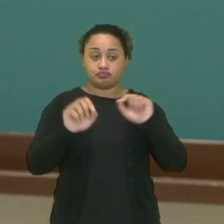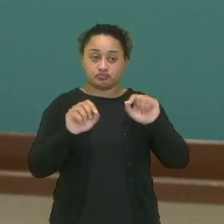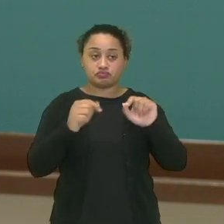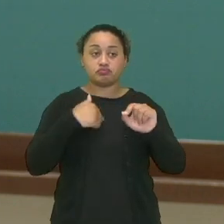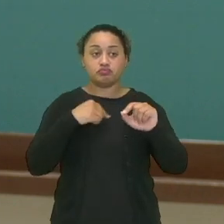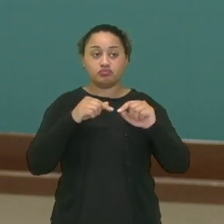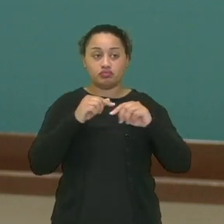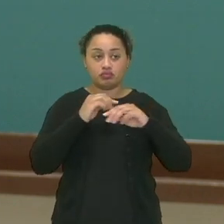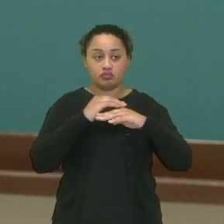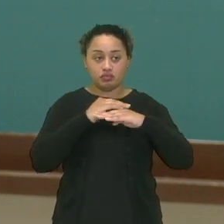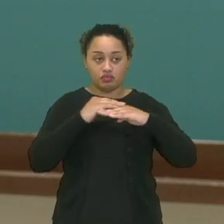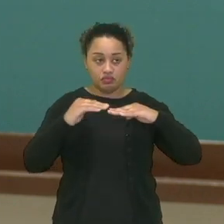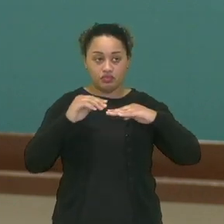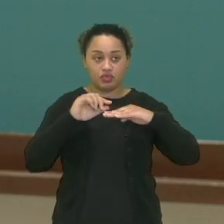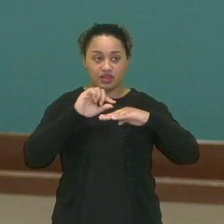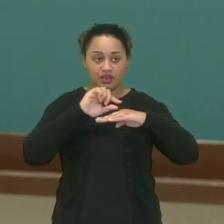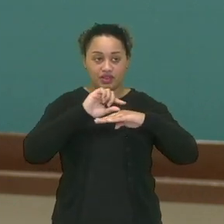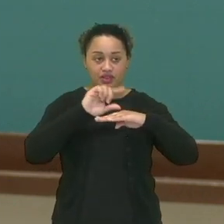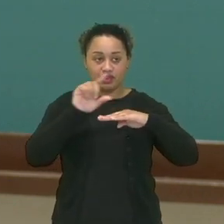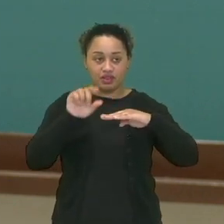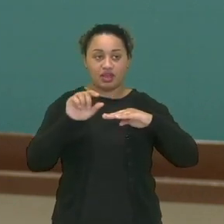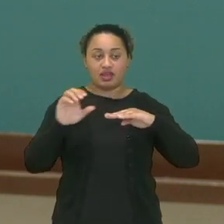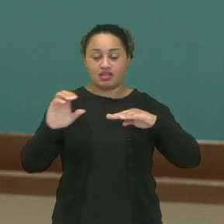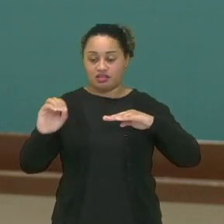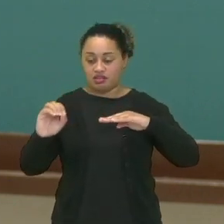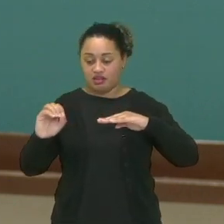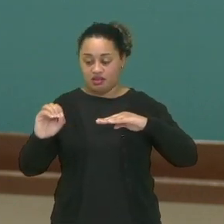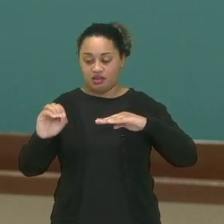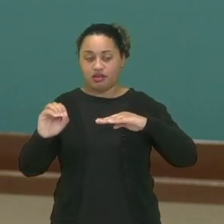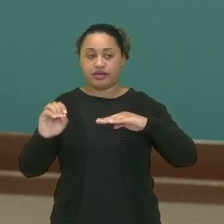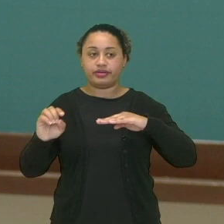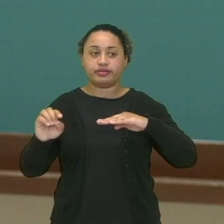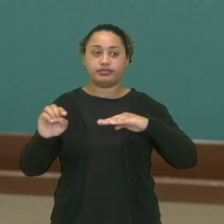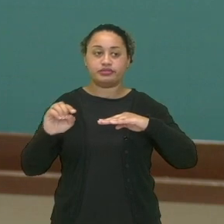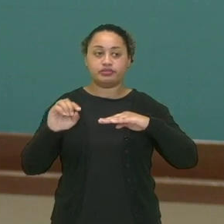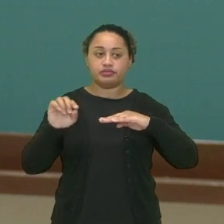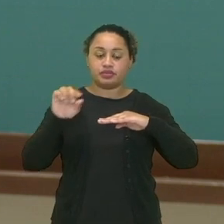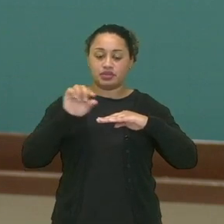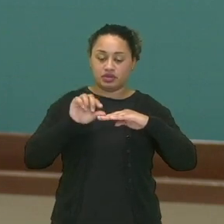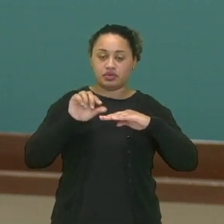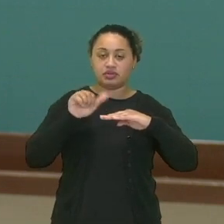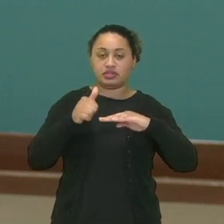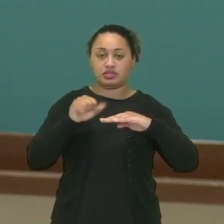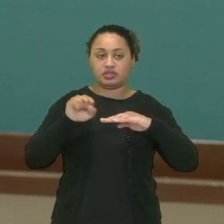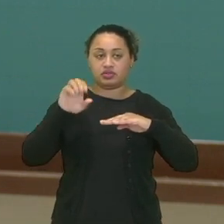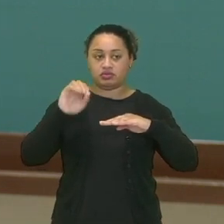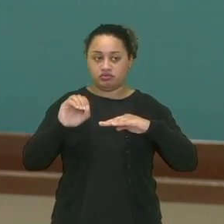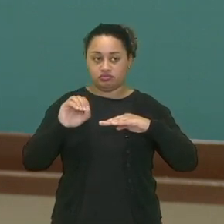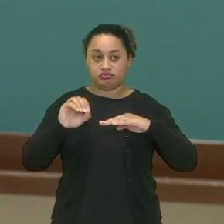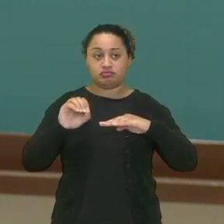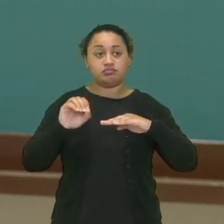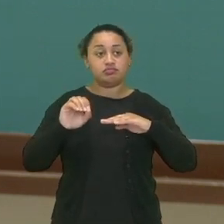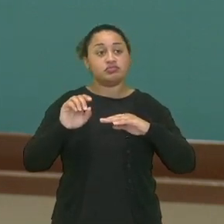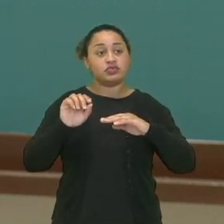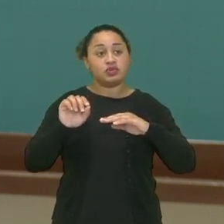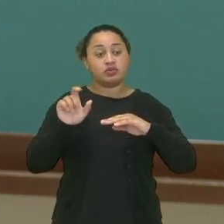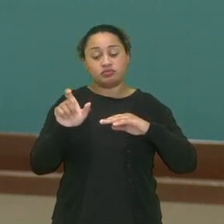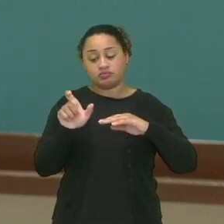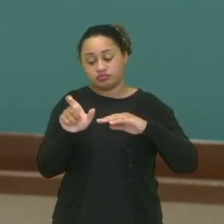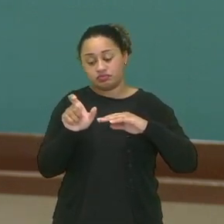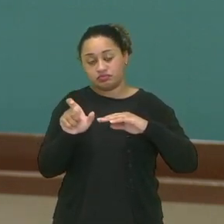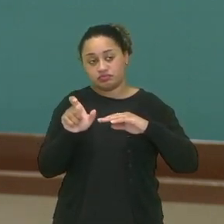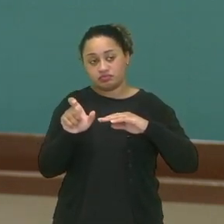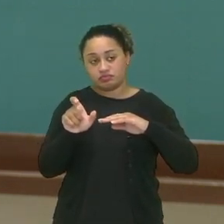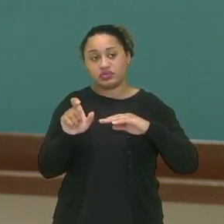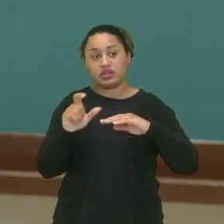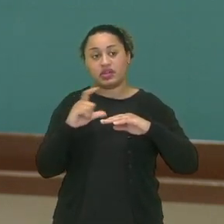essa linha aqui de cima, ela começa no 0, né? E a linha de baixo termina no 180. Aqui, a linha de